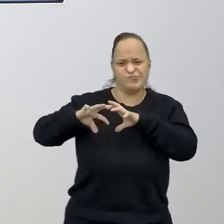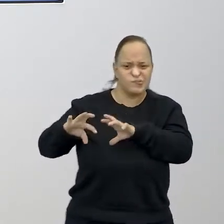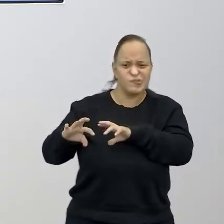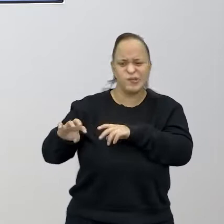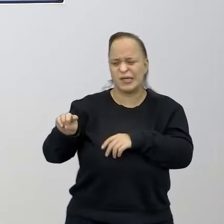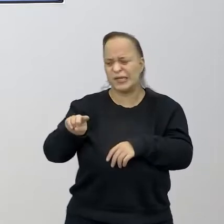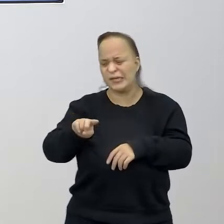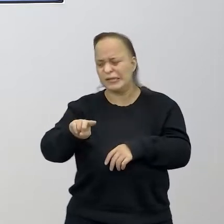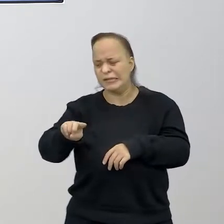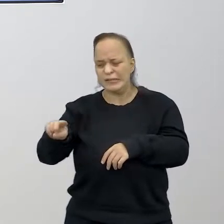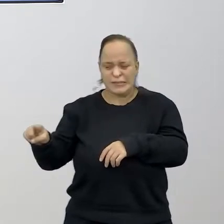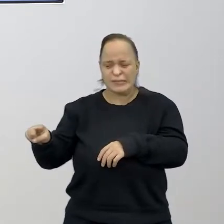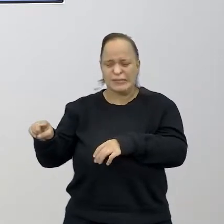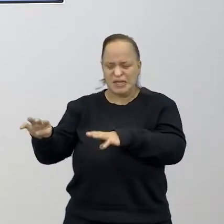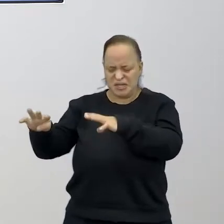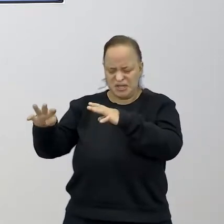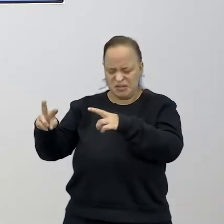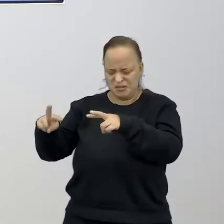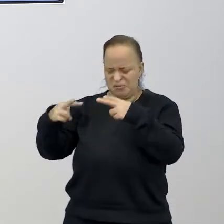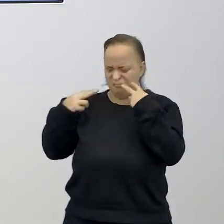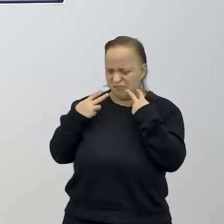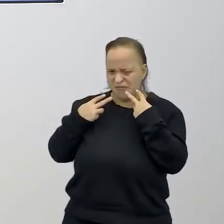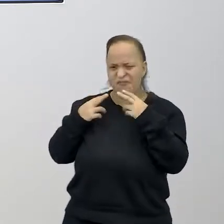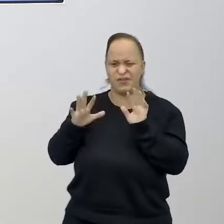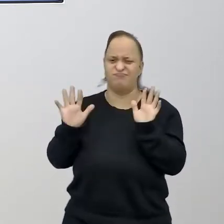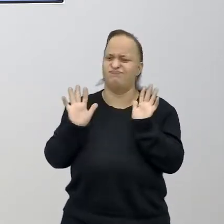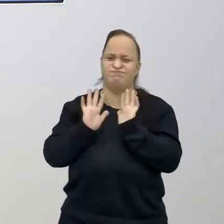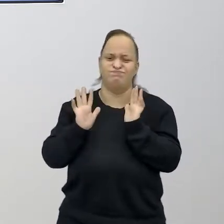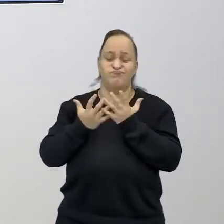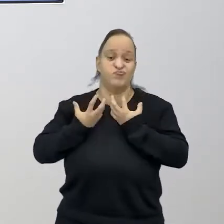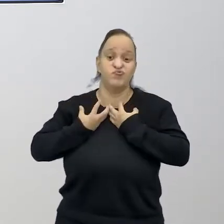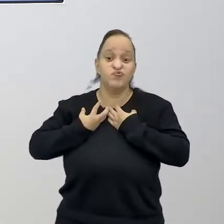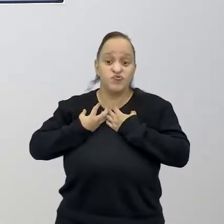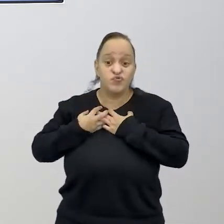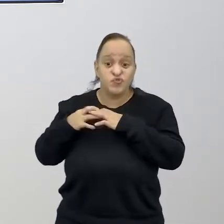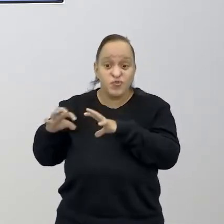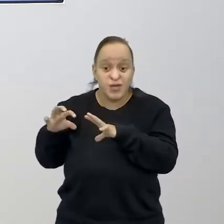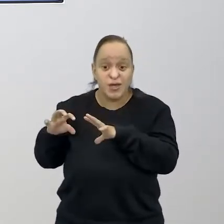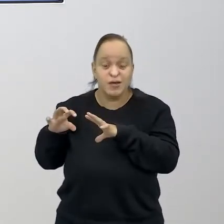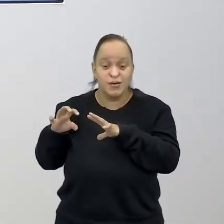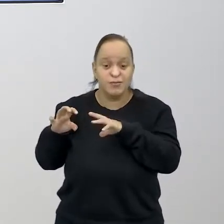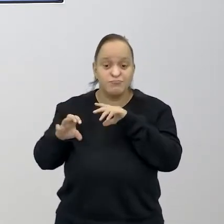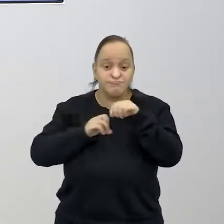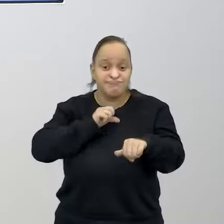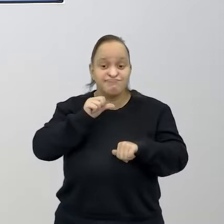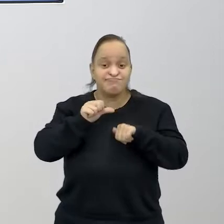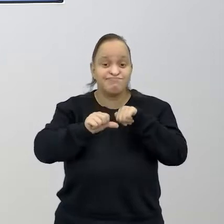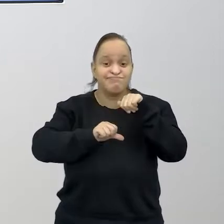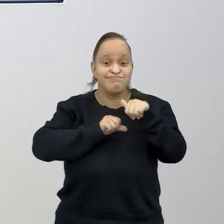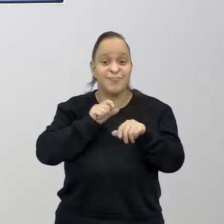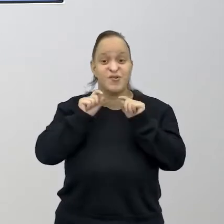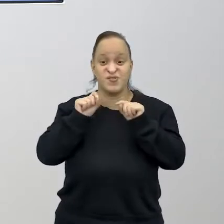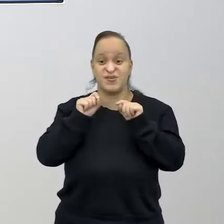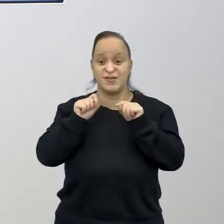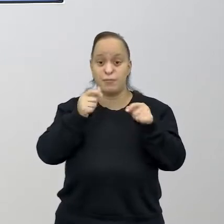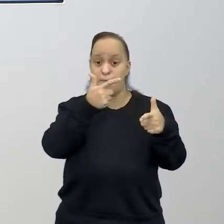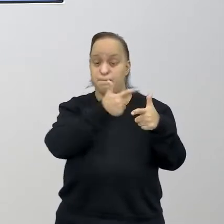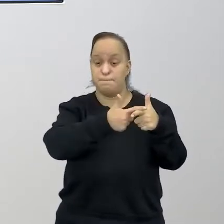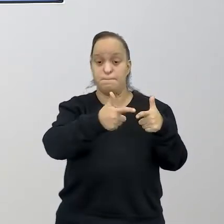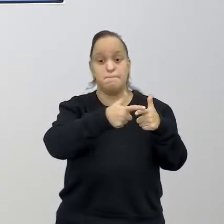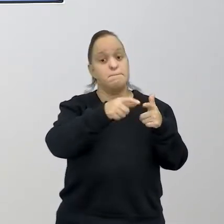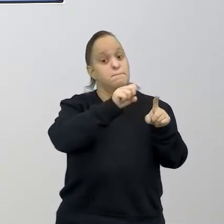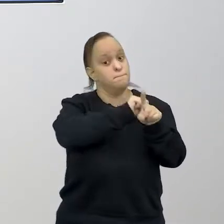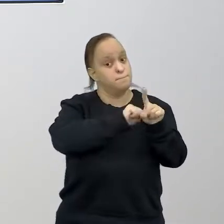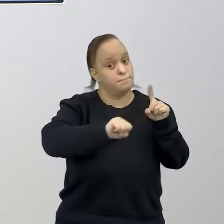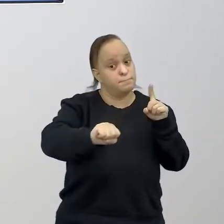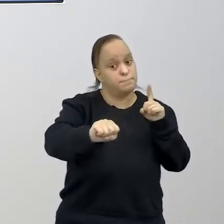tão feia que eu não quero que as pessoas olhem pra mim. E isso acaba gerando um processo de um problema social, porque a pessoa para de